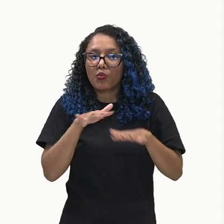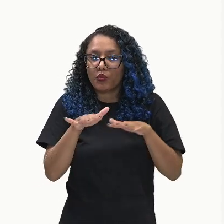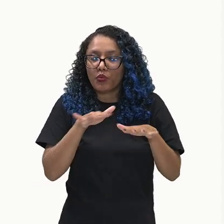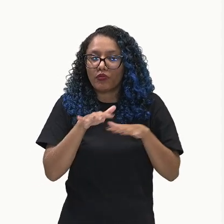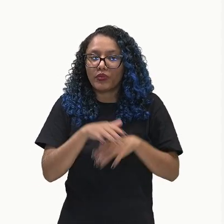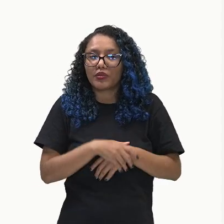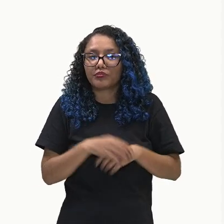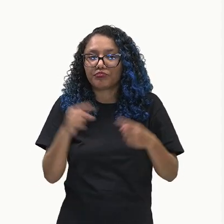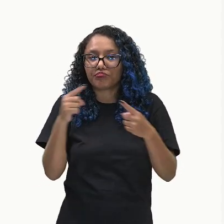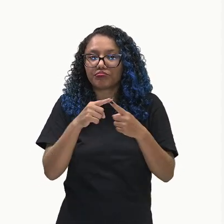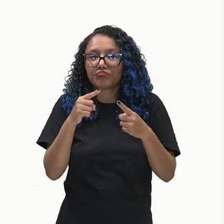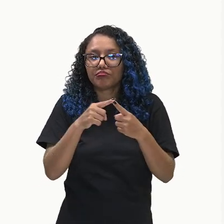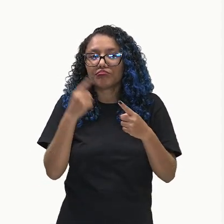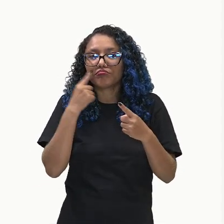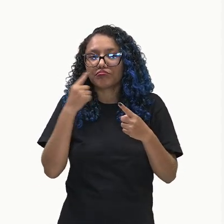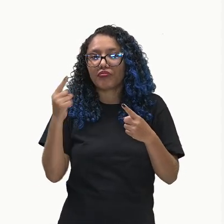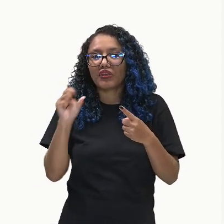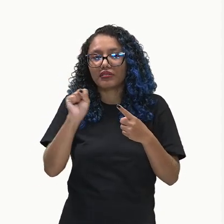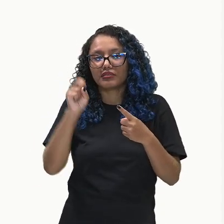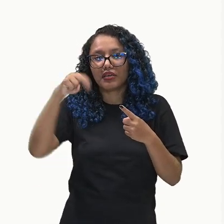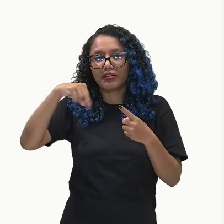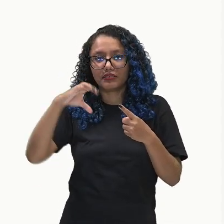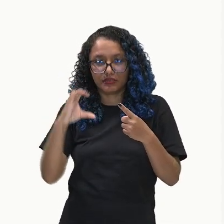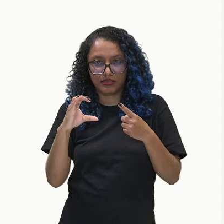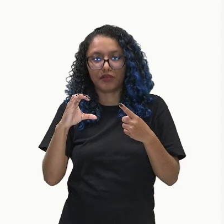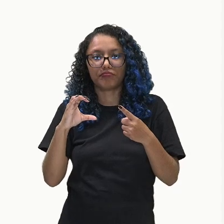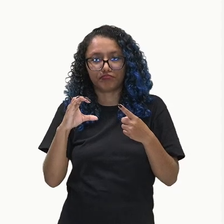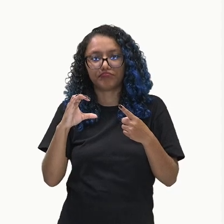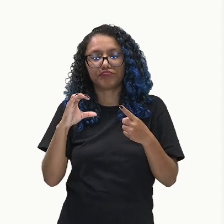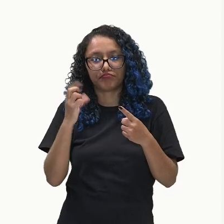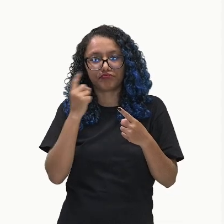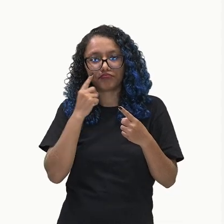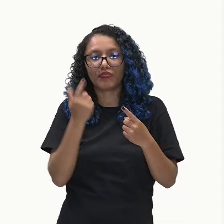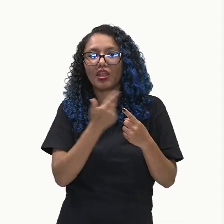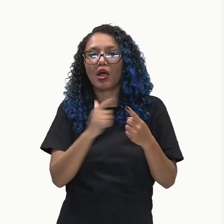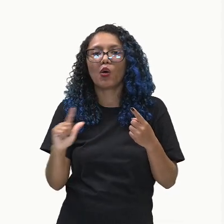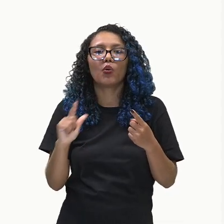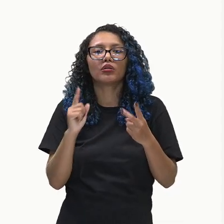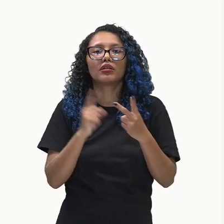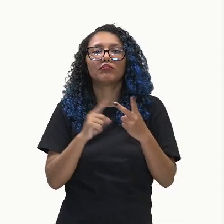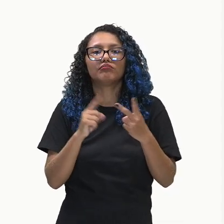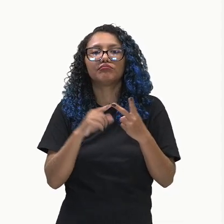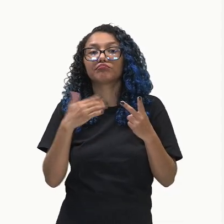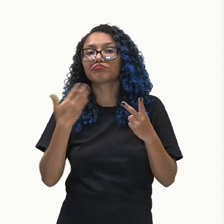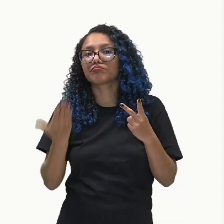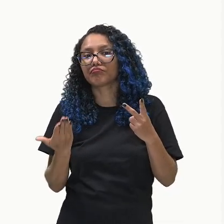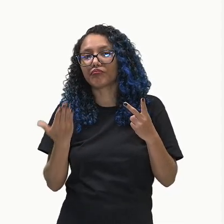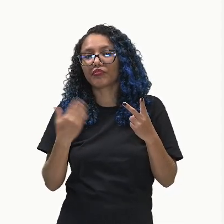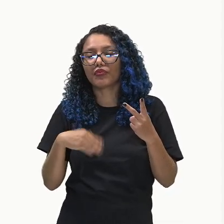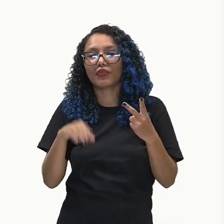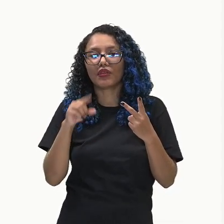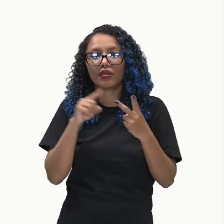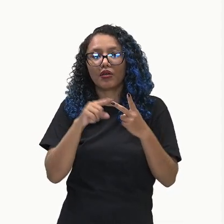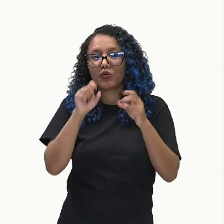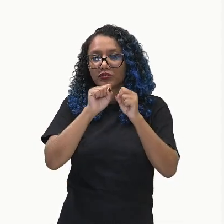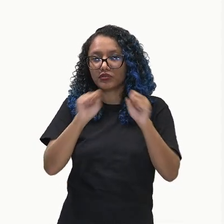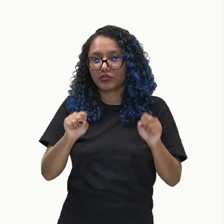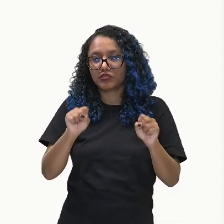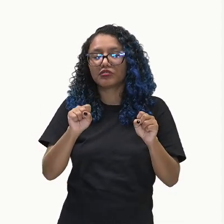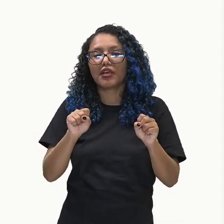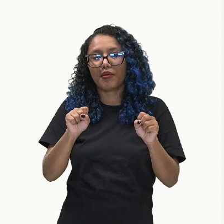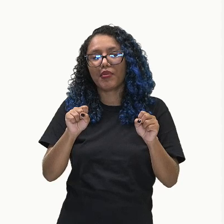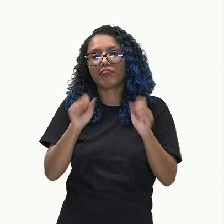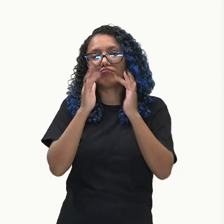nervoso central. Vamos para a segunda divisão, que aí nós já temos o sistema nervoso